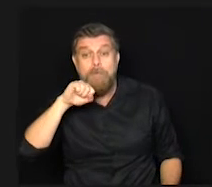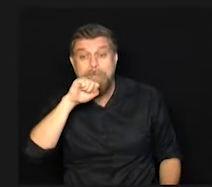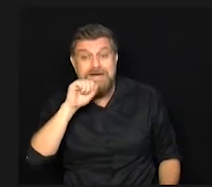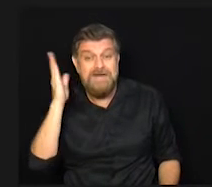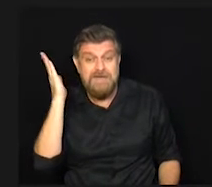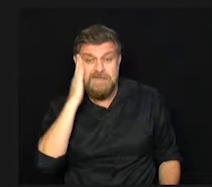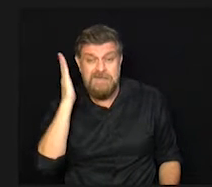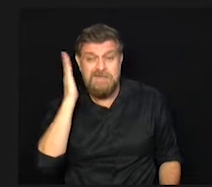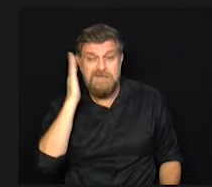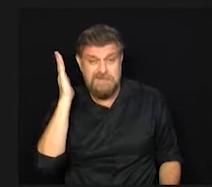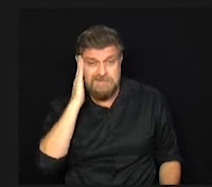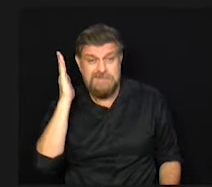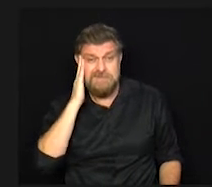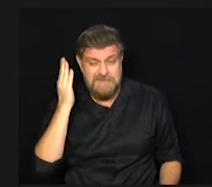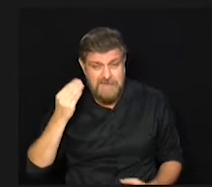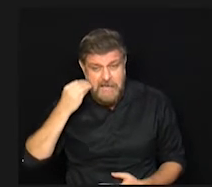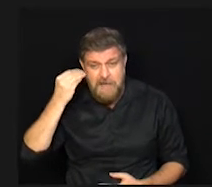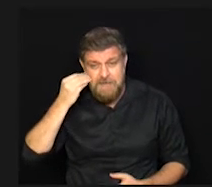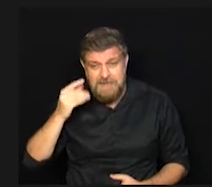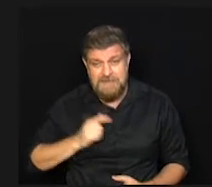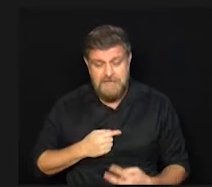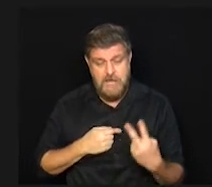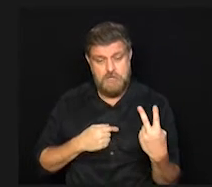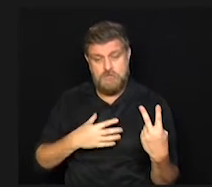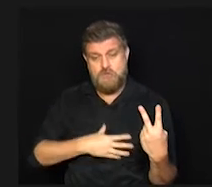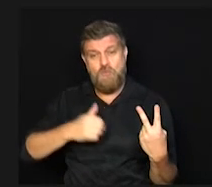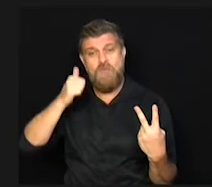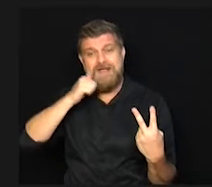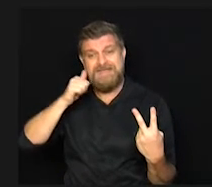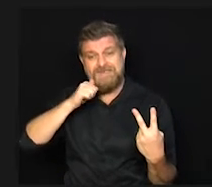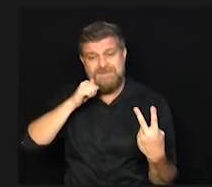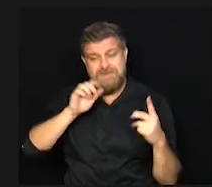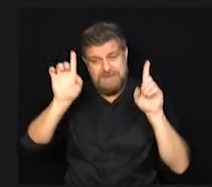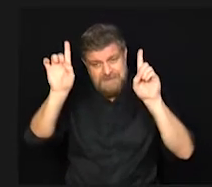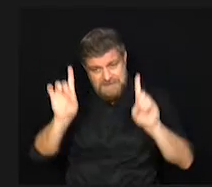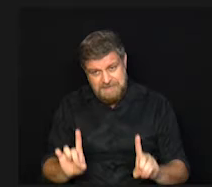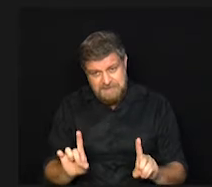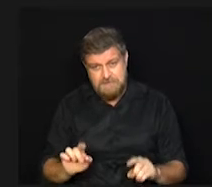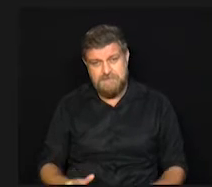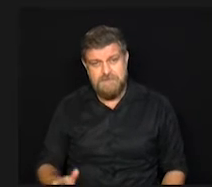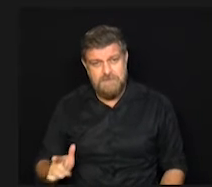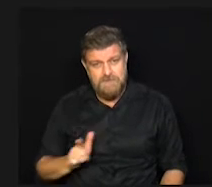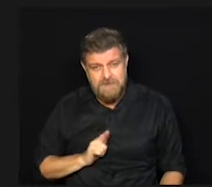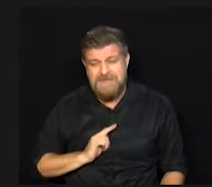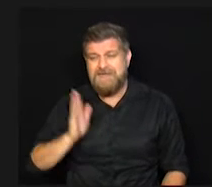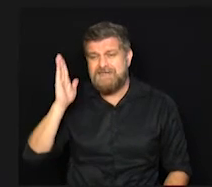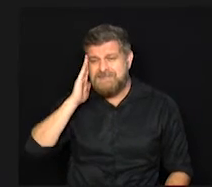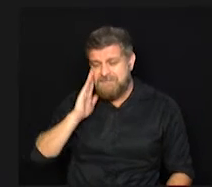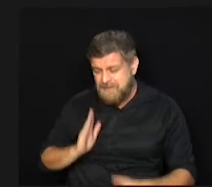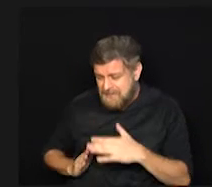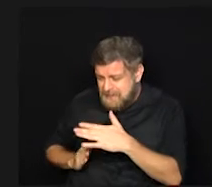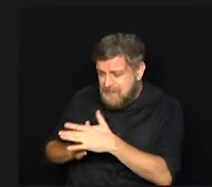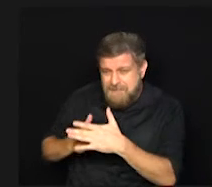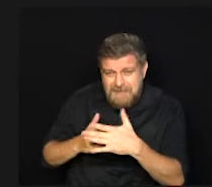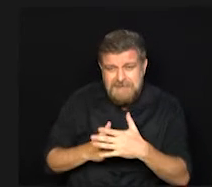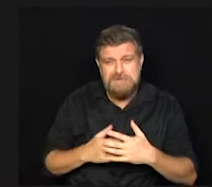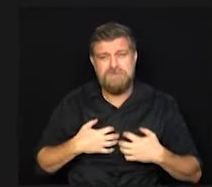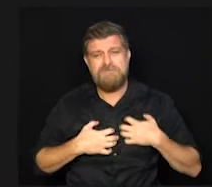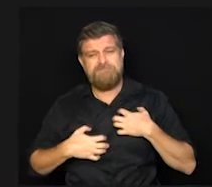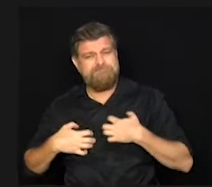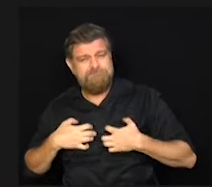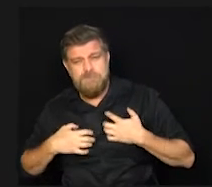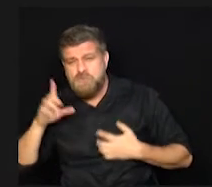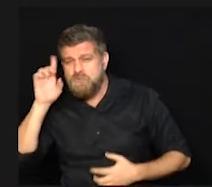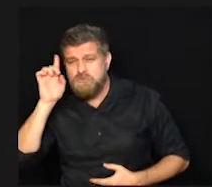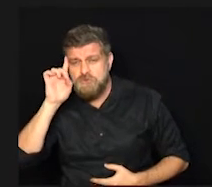o que é ter duas filhas com deficiência, encarar as limitações, as tribulações do dia a dia,